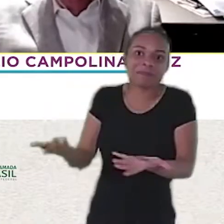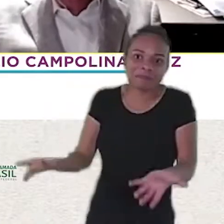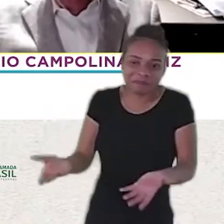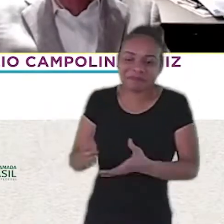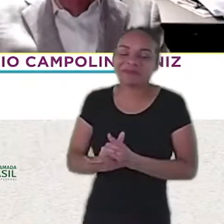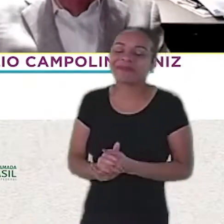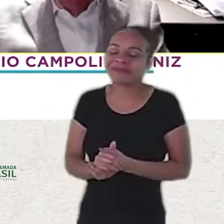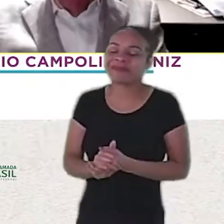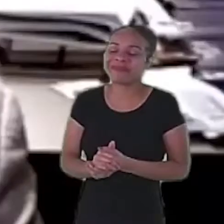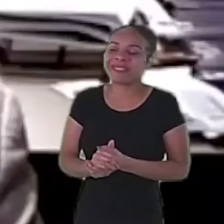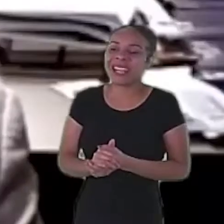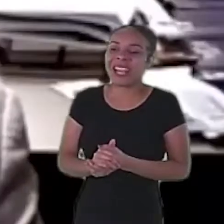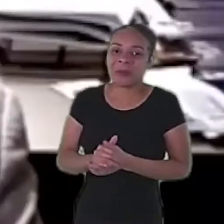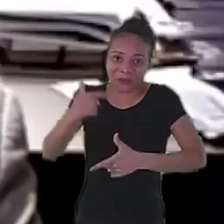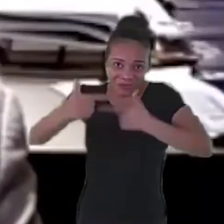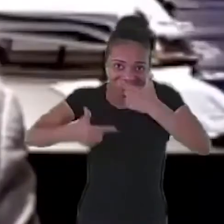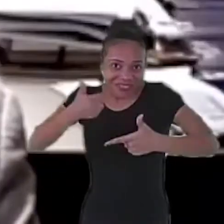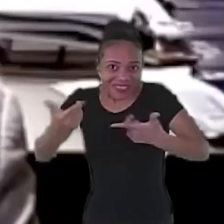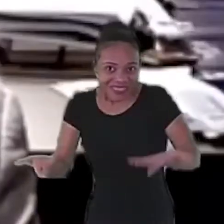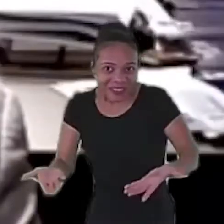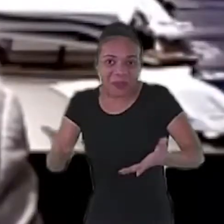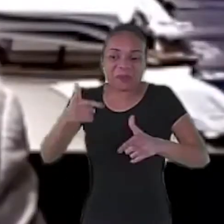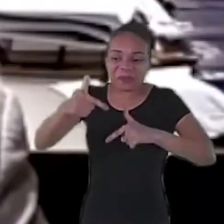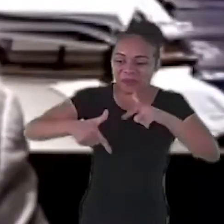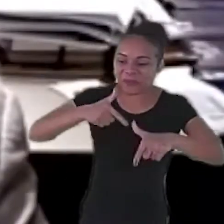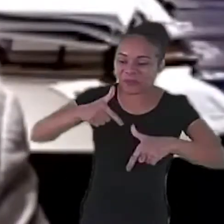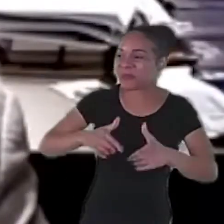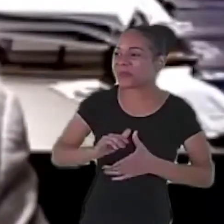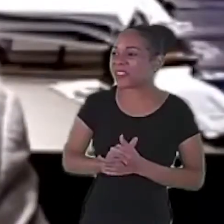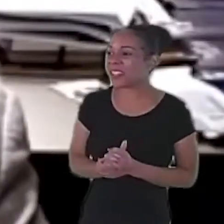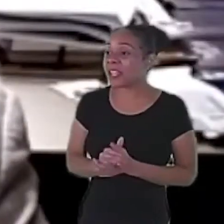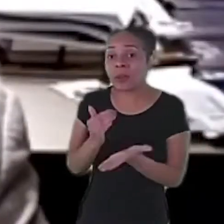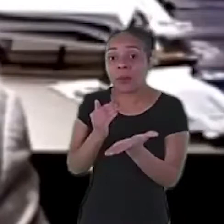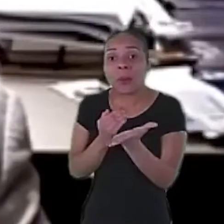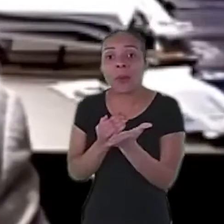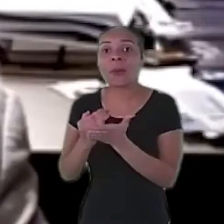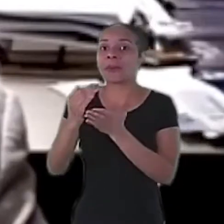tarefa e comecei a elaborar.